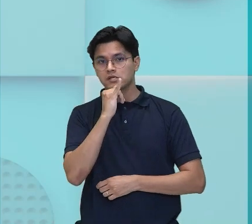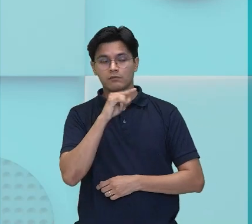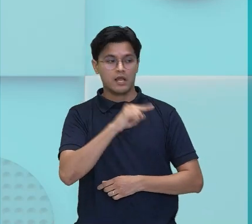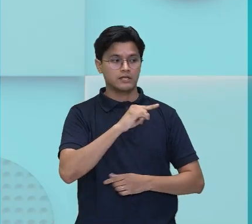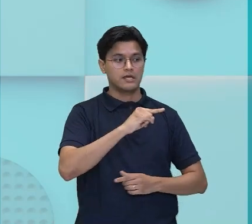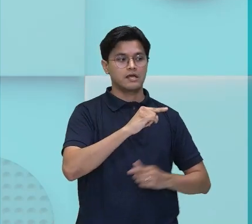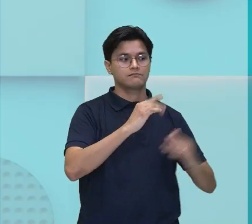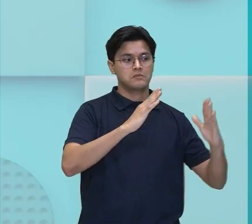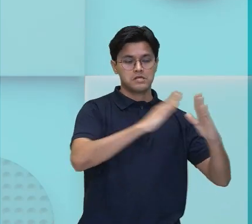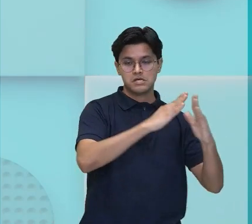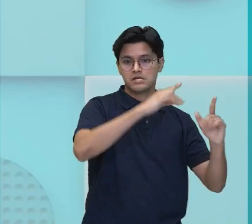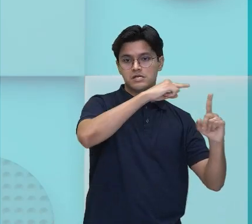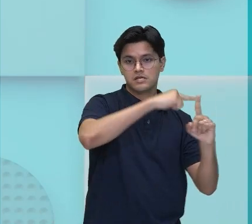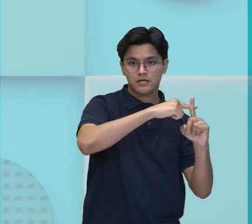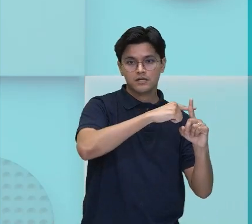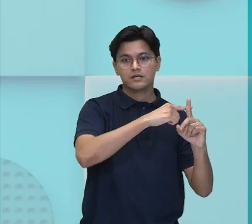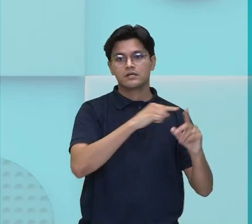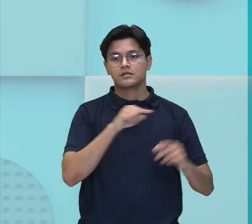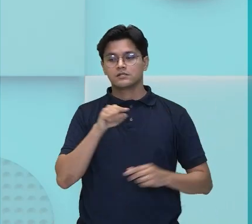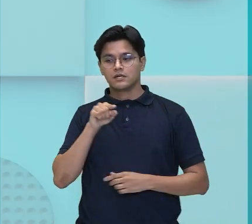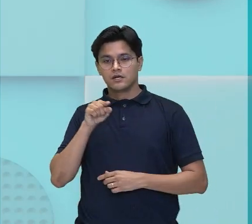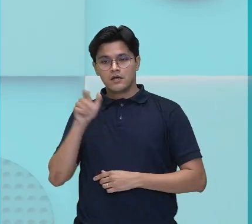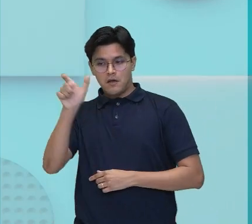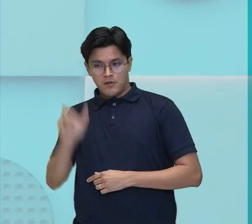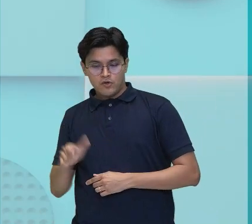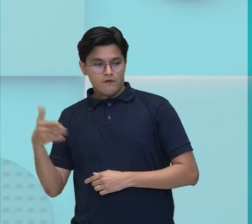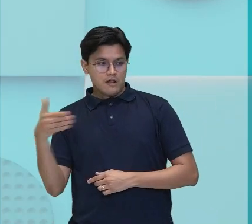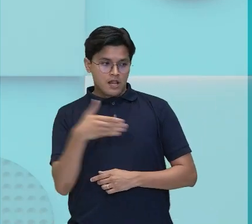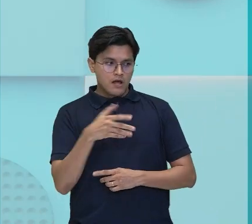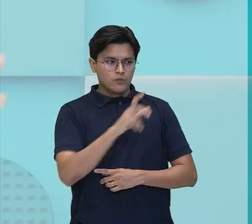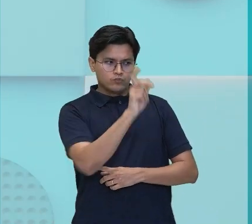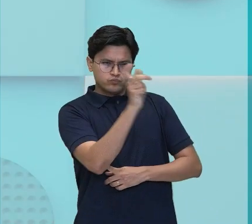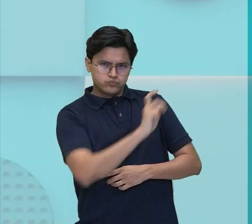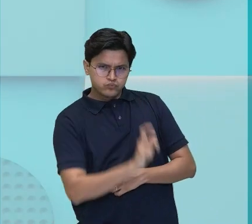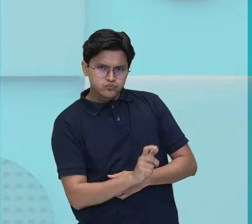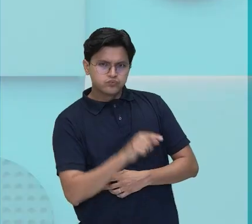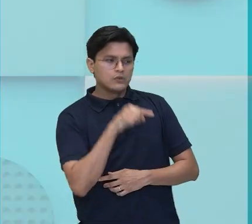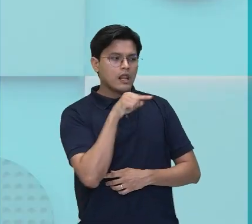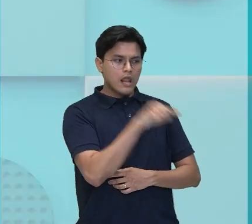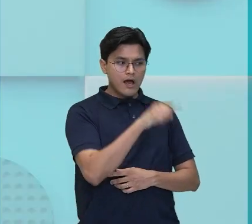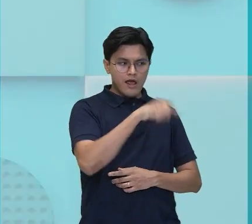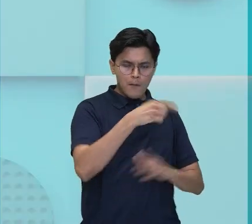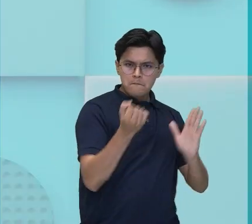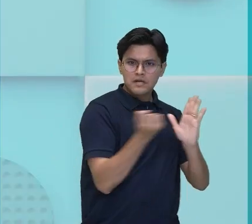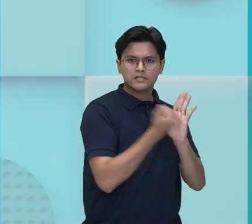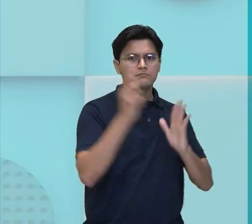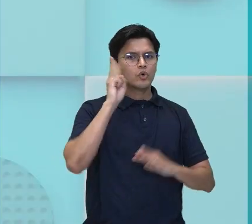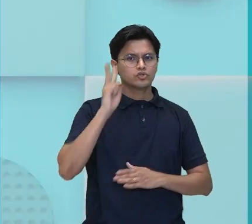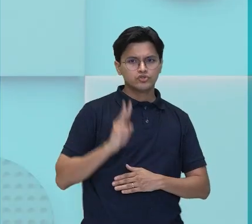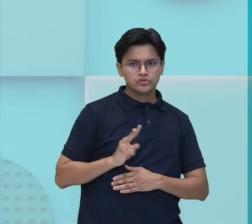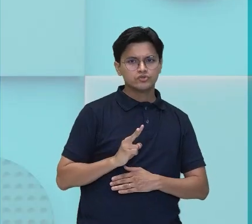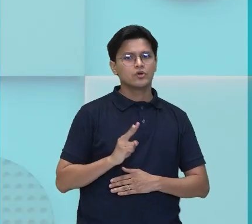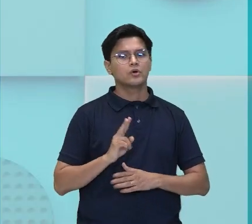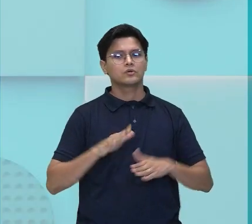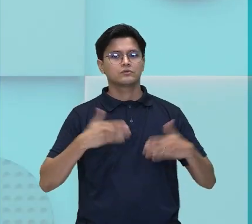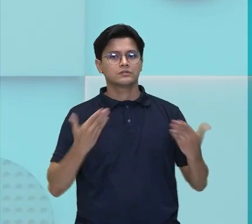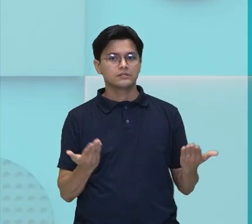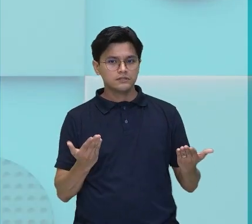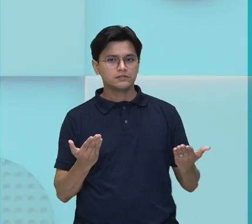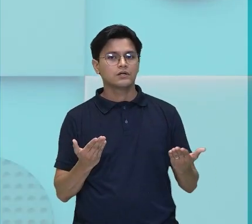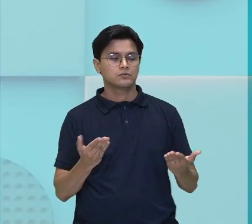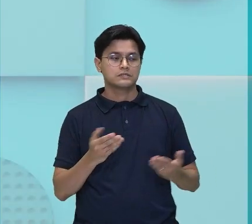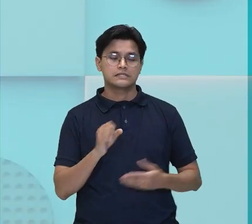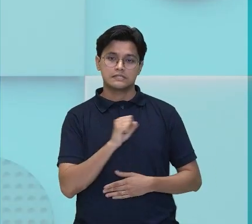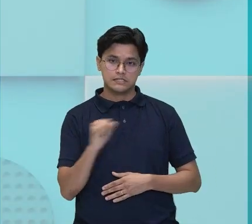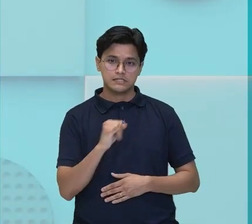quê? Tombada historicamente, porque ela foi construída lá no século da borracha, então tem toda uma história. O fato de você ter feito